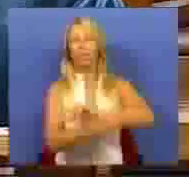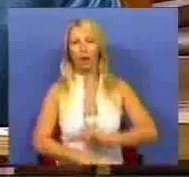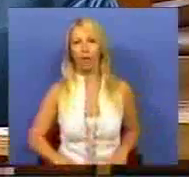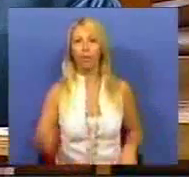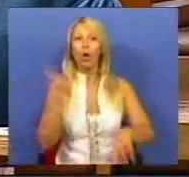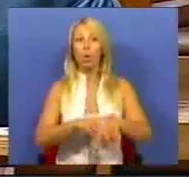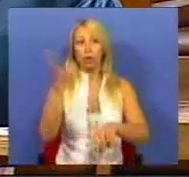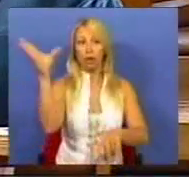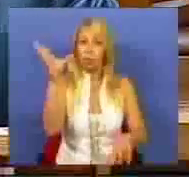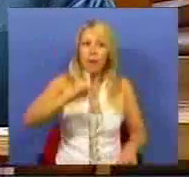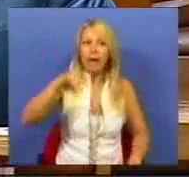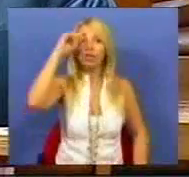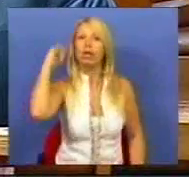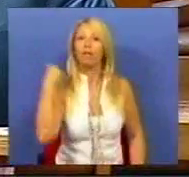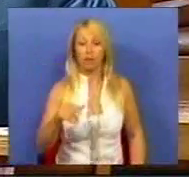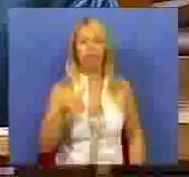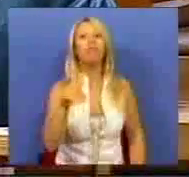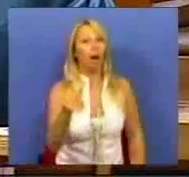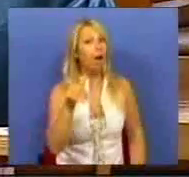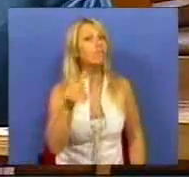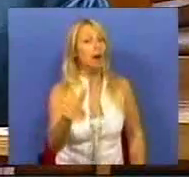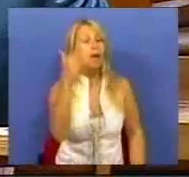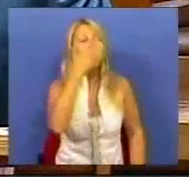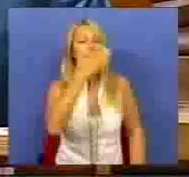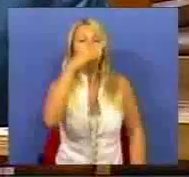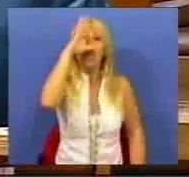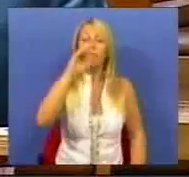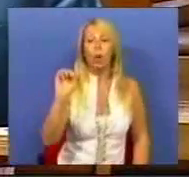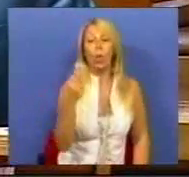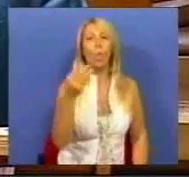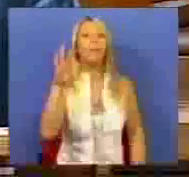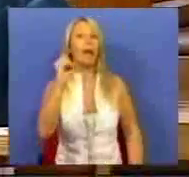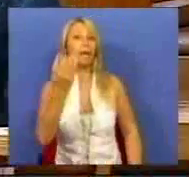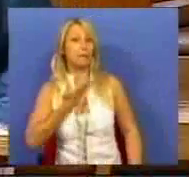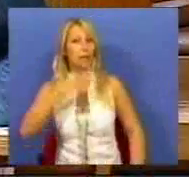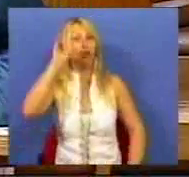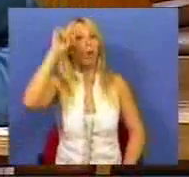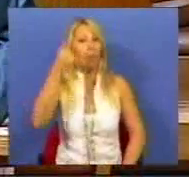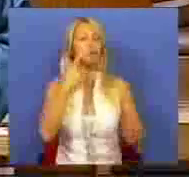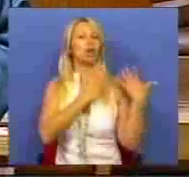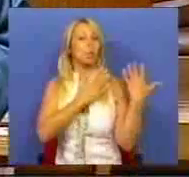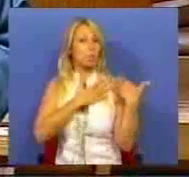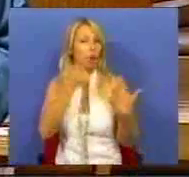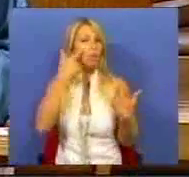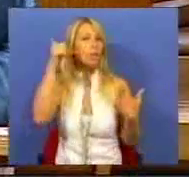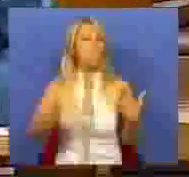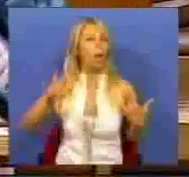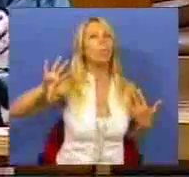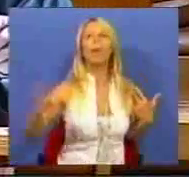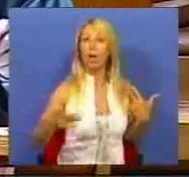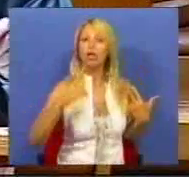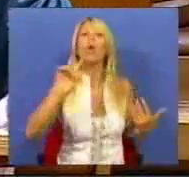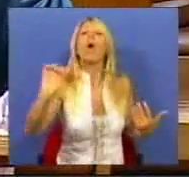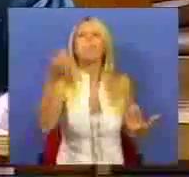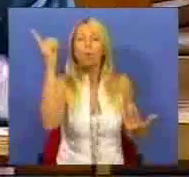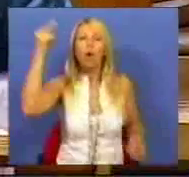tempos mais difíceis são os que aí vêm. Se o Governo ou o PSD tivessem a noção da responsabilidade e conhecessem o país, talvez